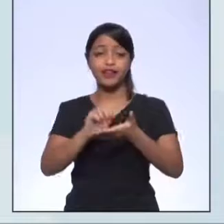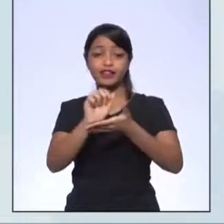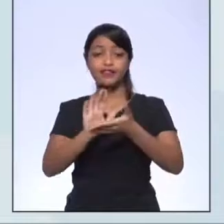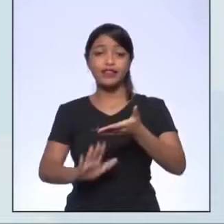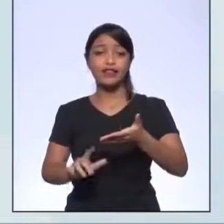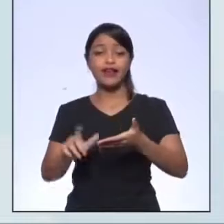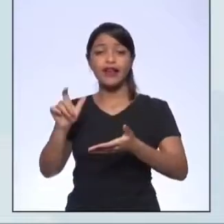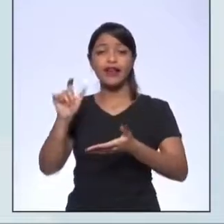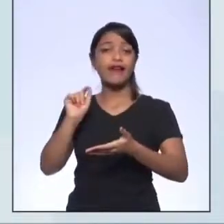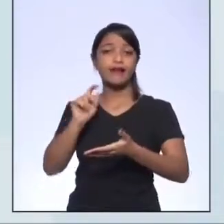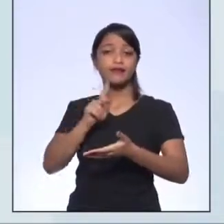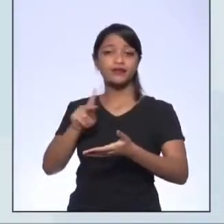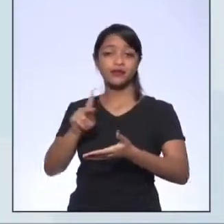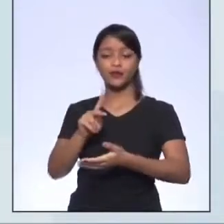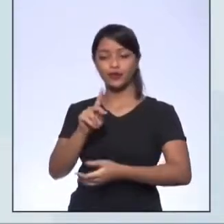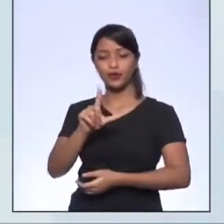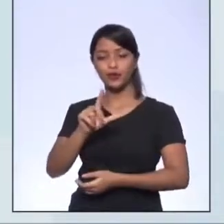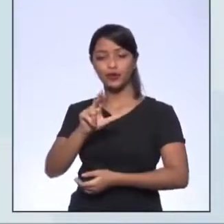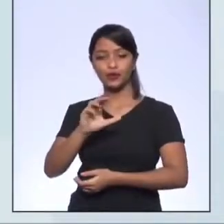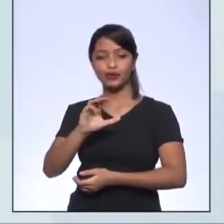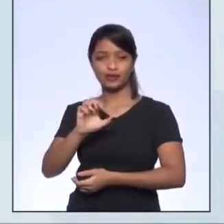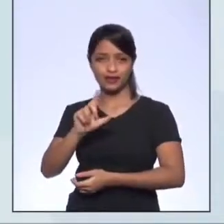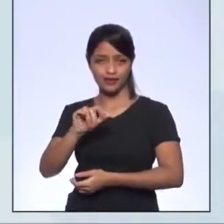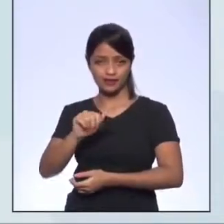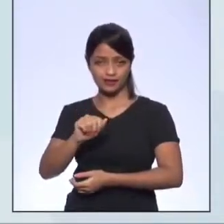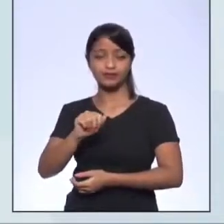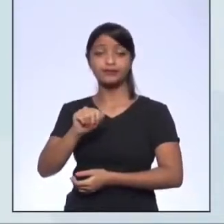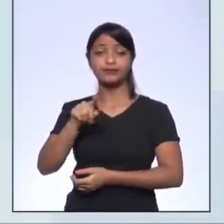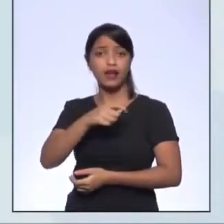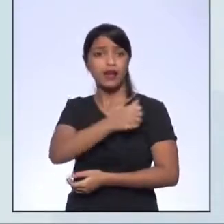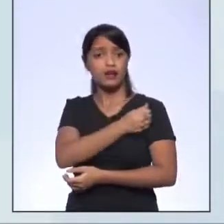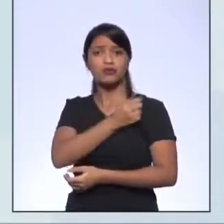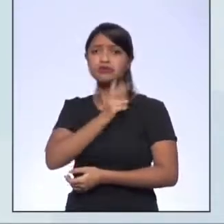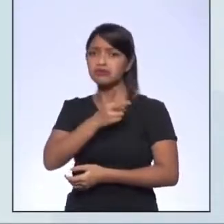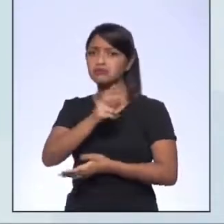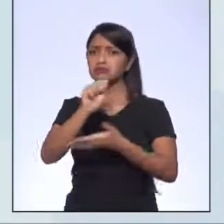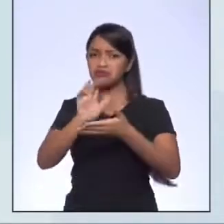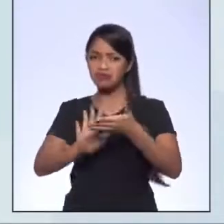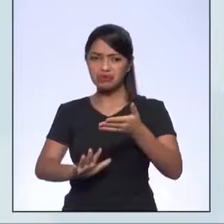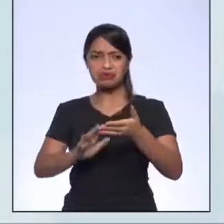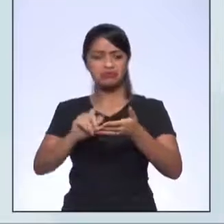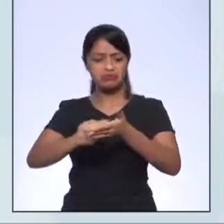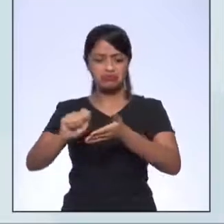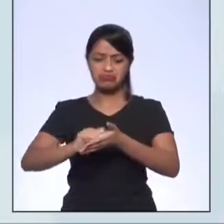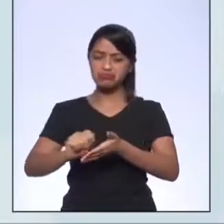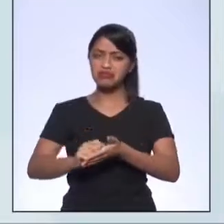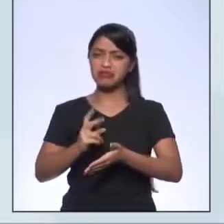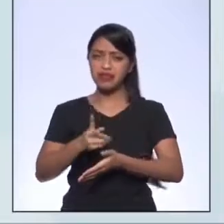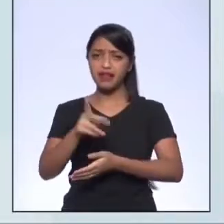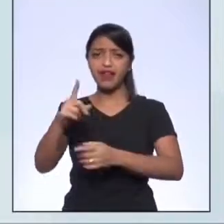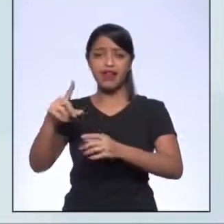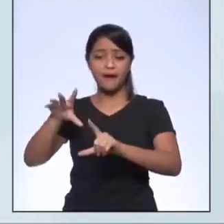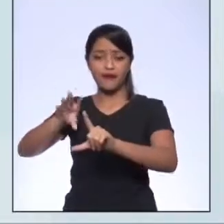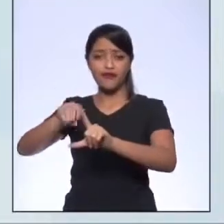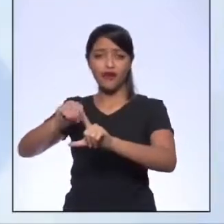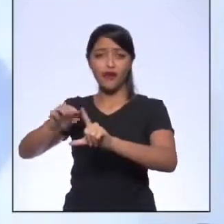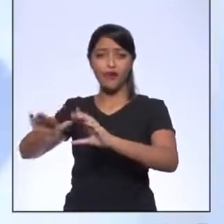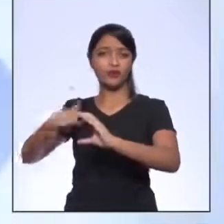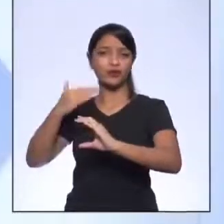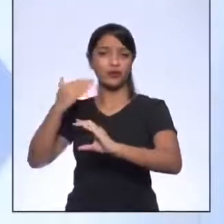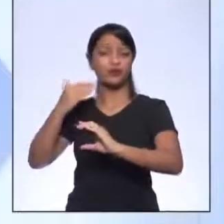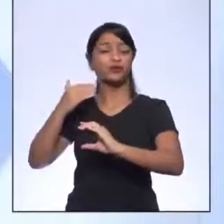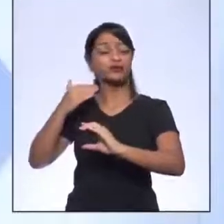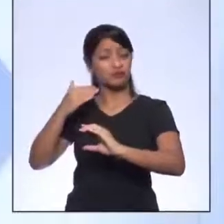Lucélia. O aluno Alan é um aluno bastante protagonista, ele sempre faz as atividades e ele mandou para nós essa atividade que